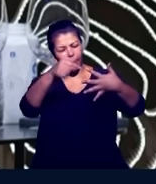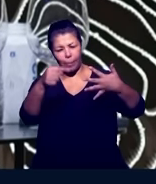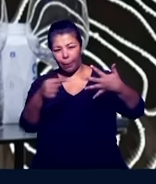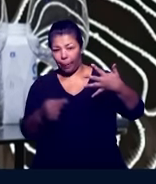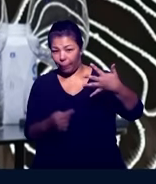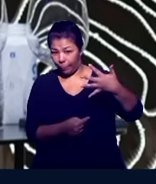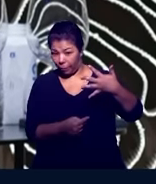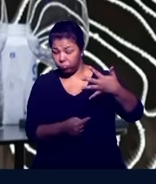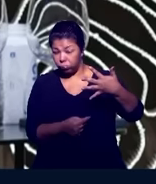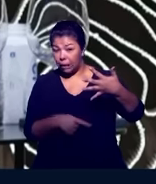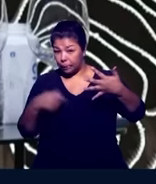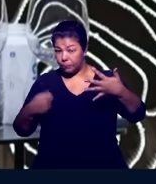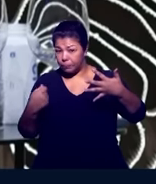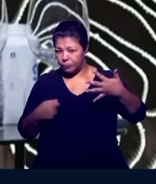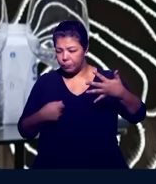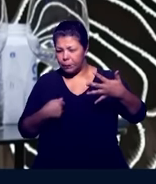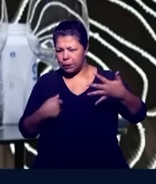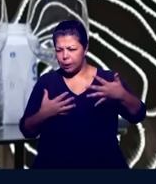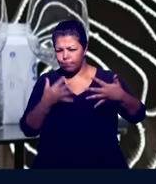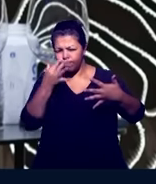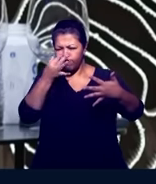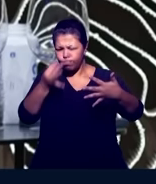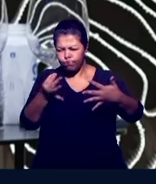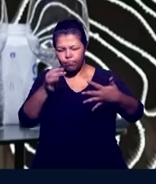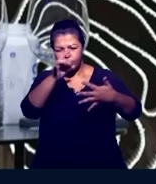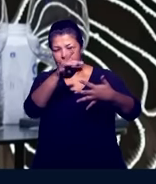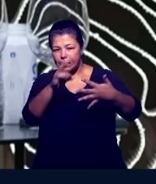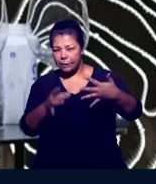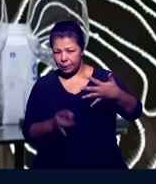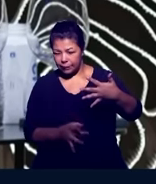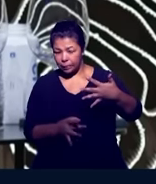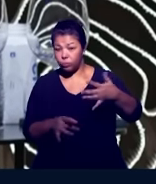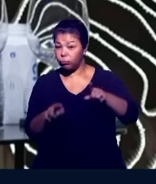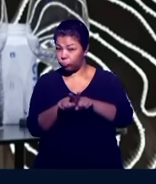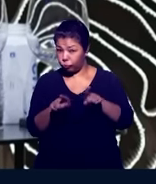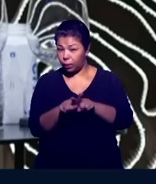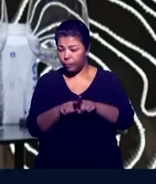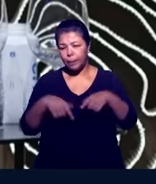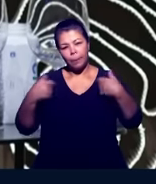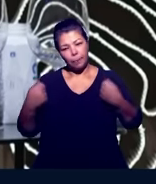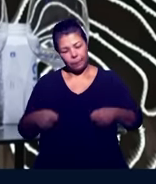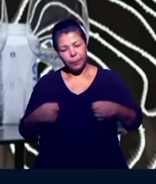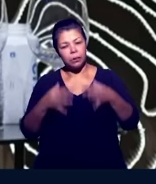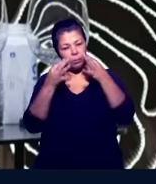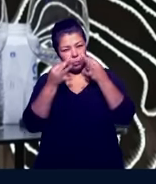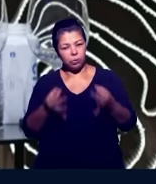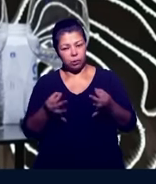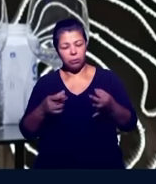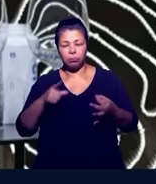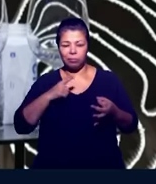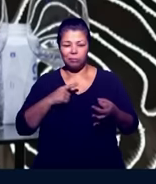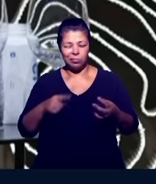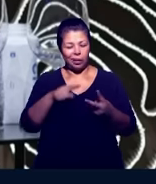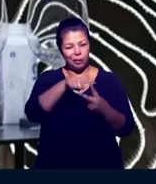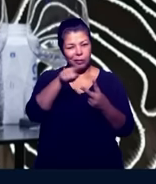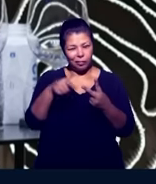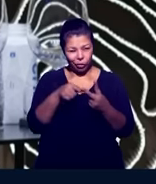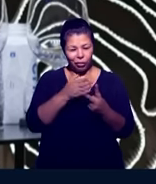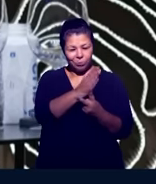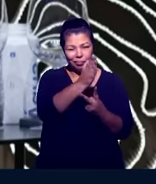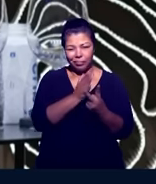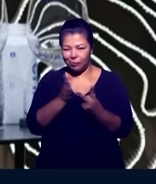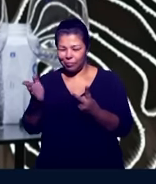coisa a gente precisa endereçar esses dois temas lei complementar 160 e decisão